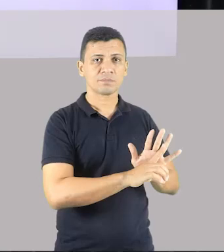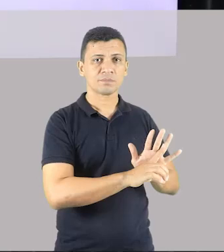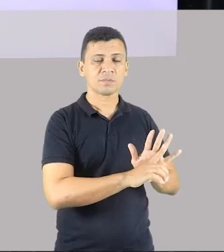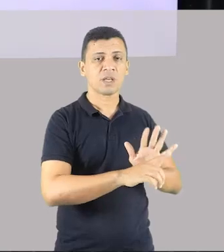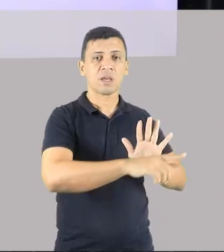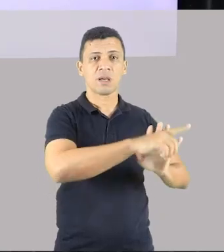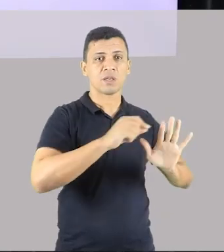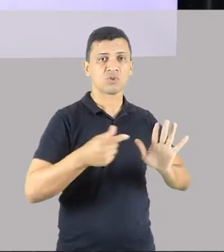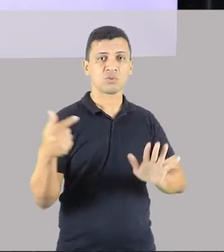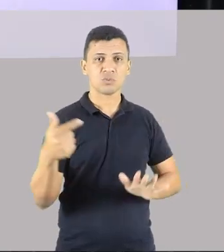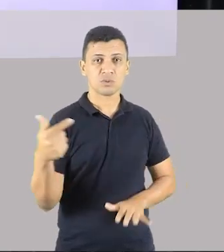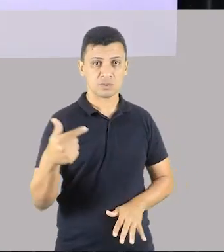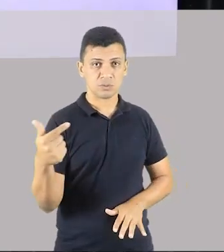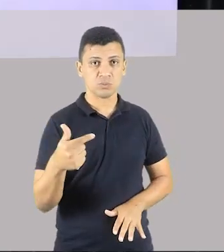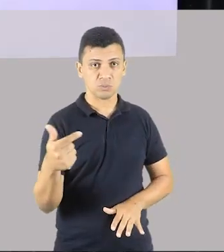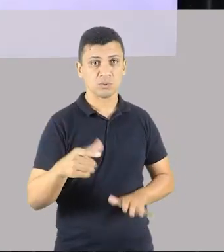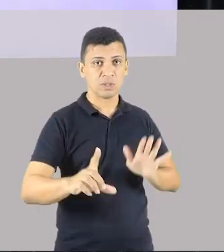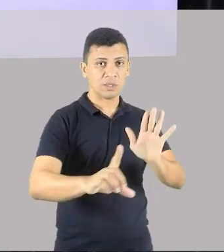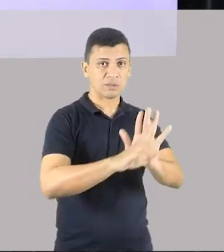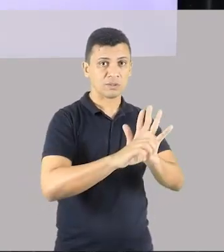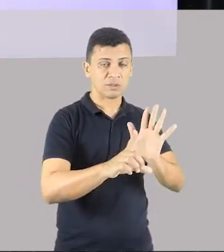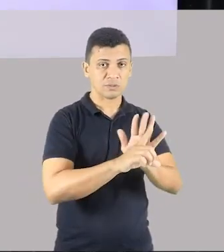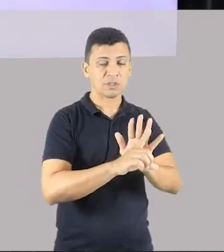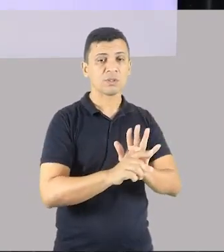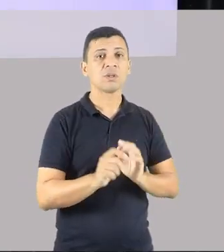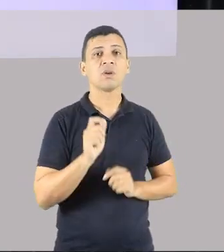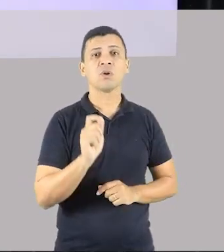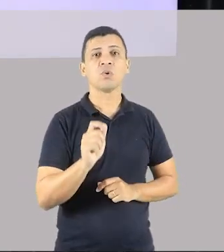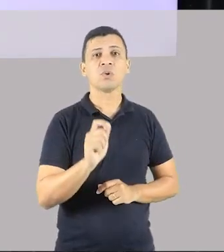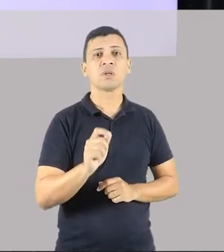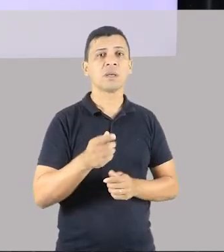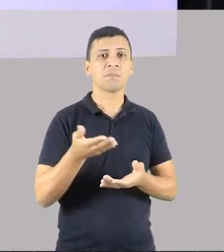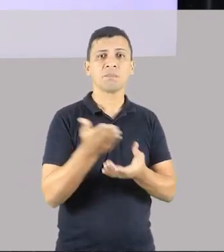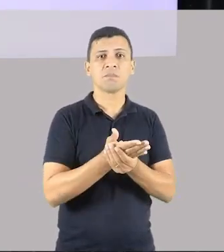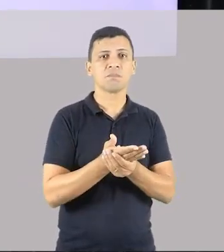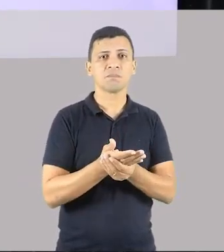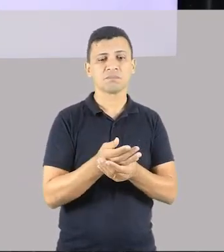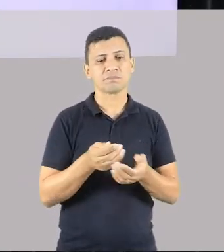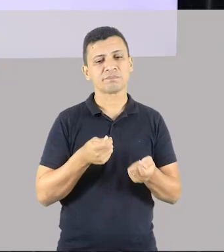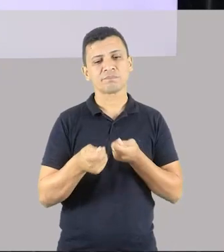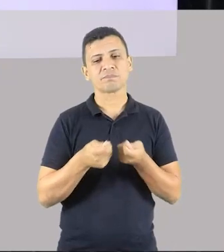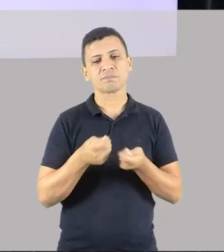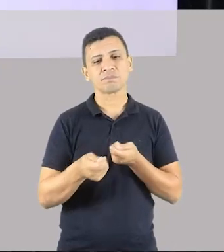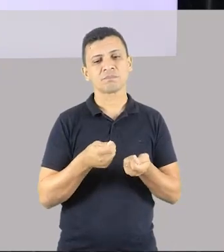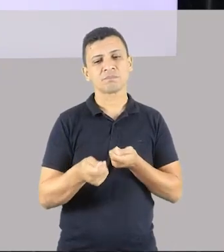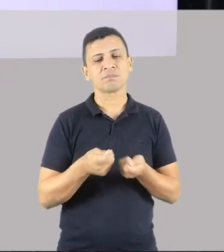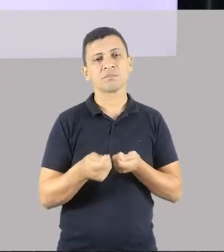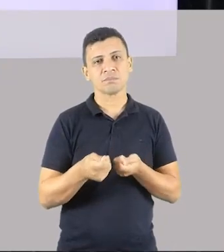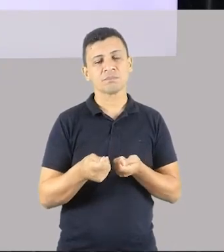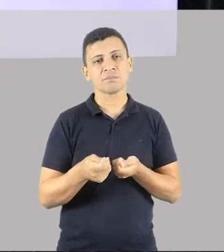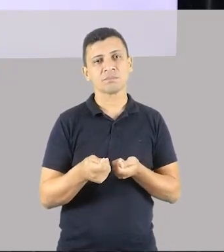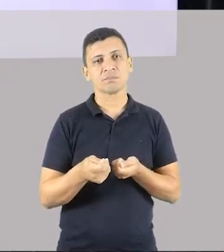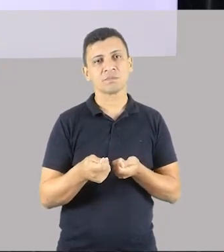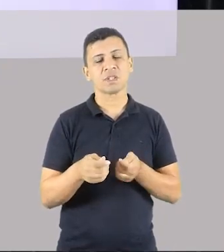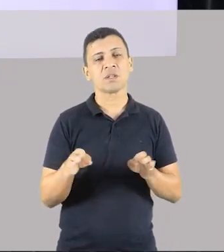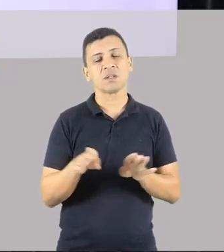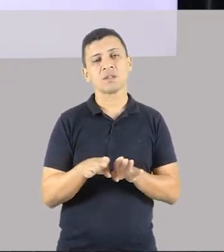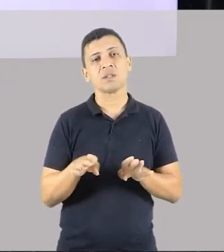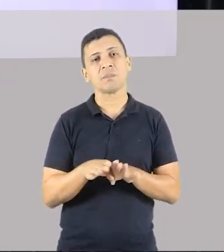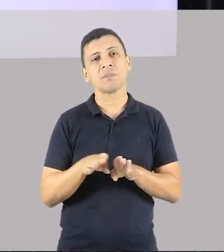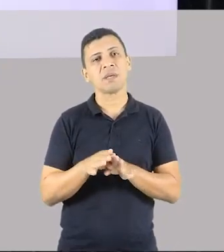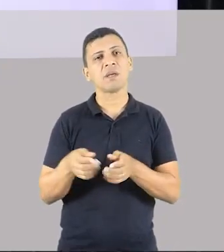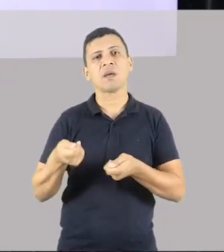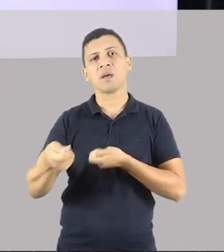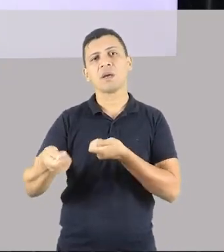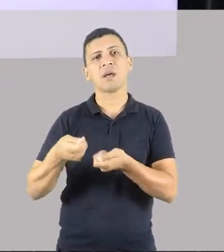no artigo 2º da Lei de Improbidade Administrativa, eles regulam não só o processo administrativo, mas eles